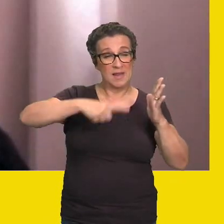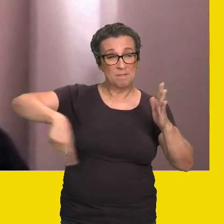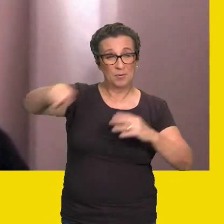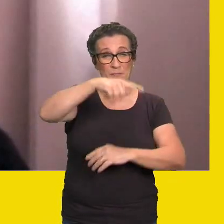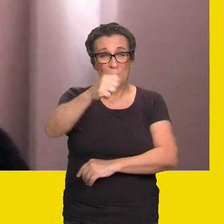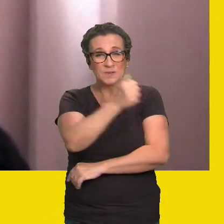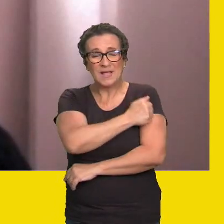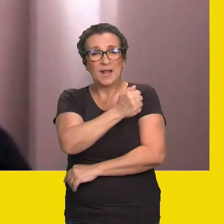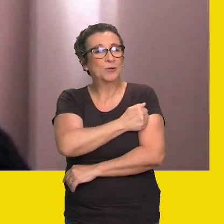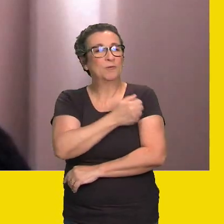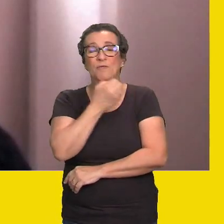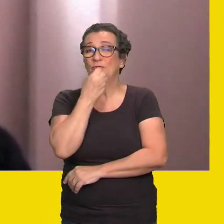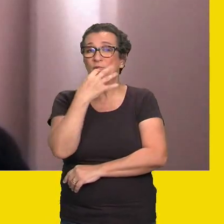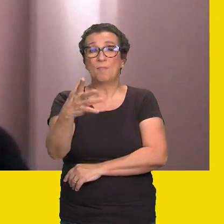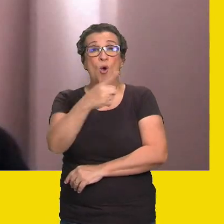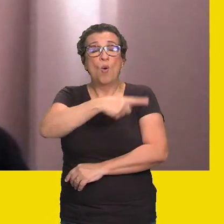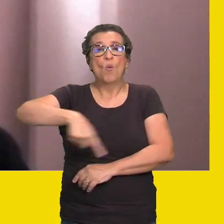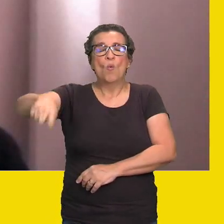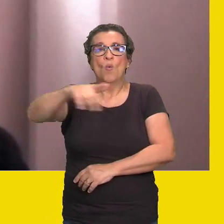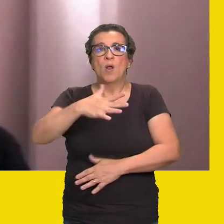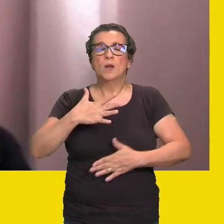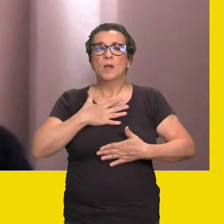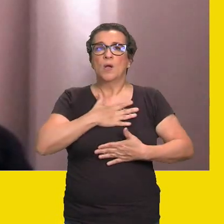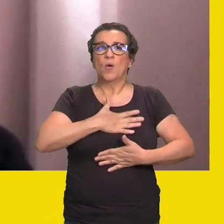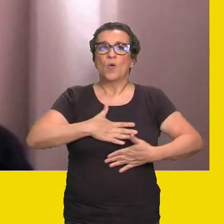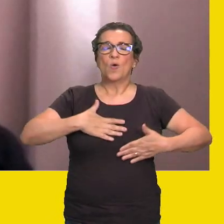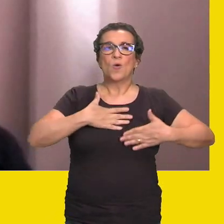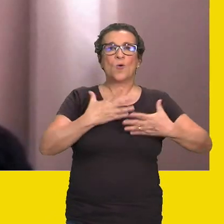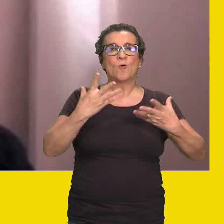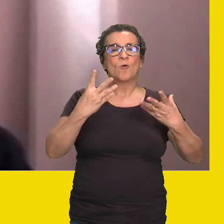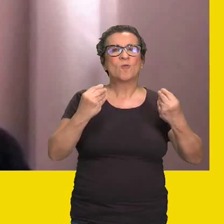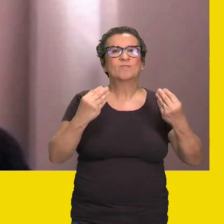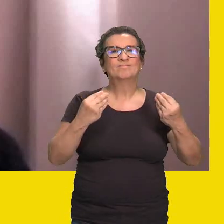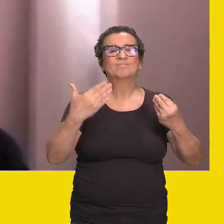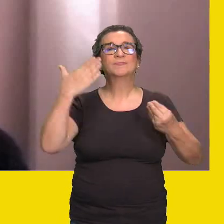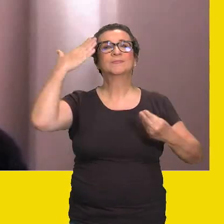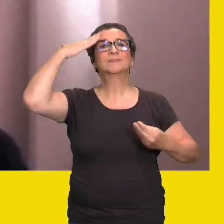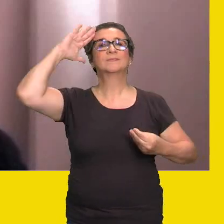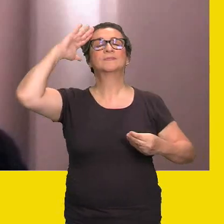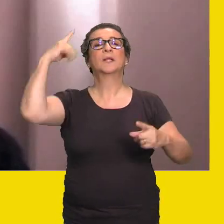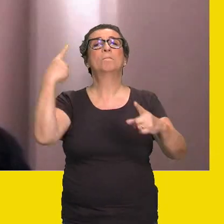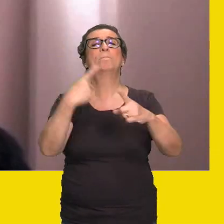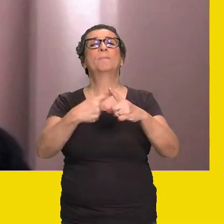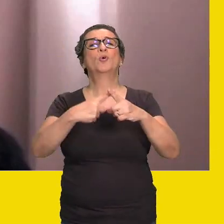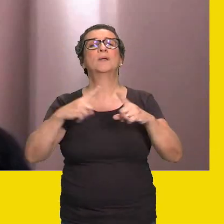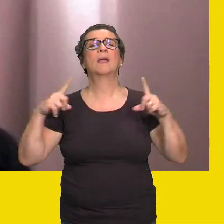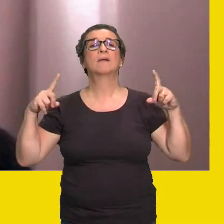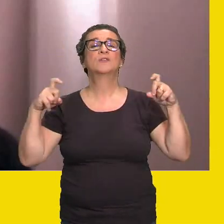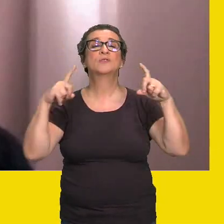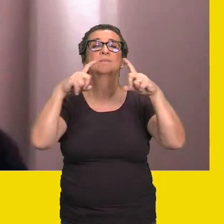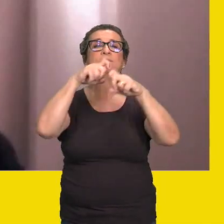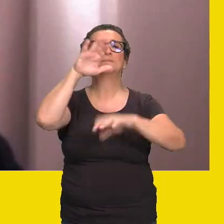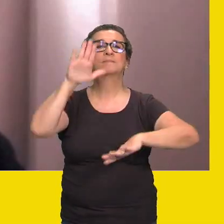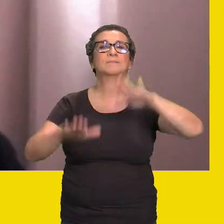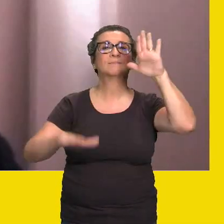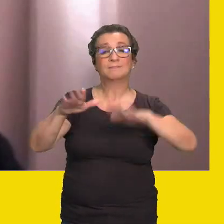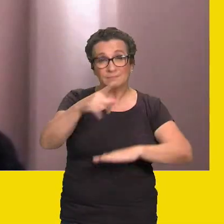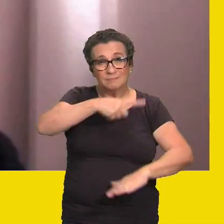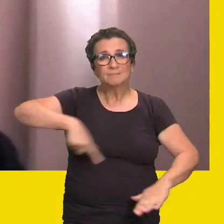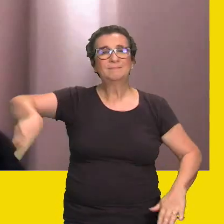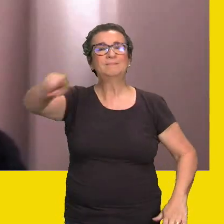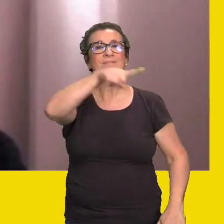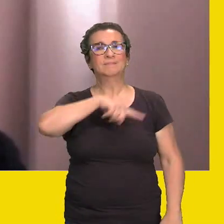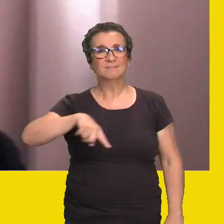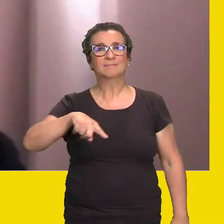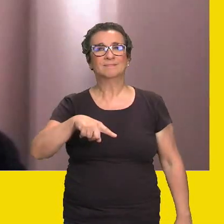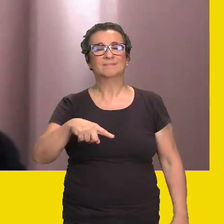foi muito bom. Eles gostaram muito e entenderam por que é tão difícil. Às vezes, para eles foi tão